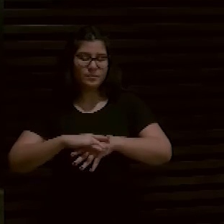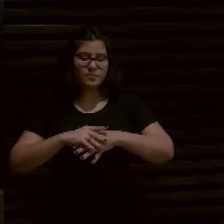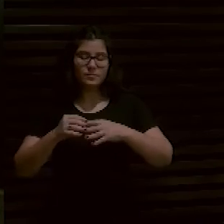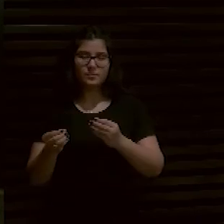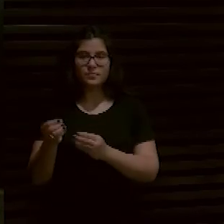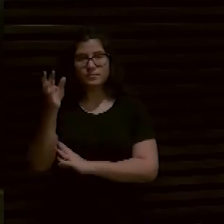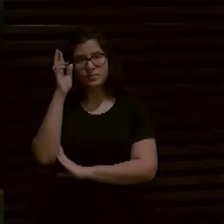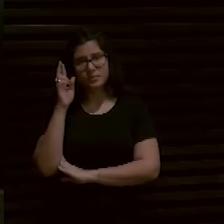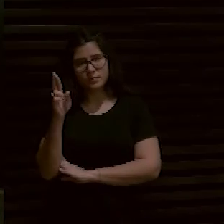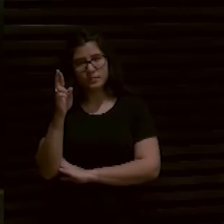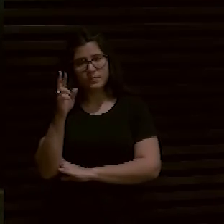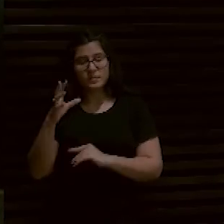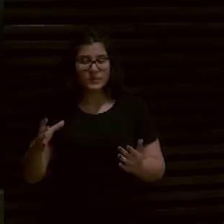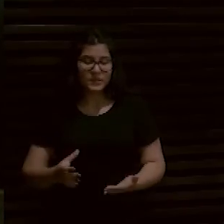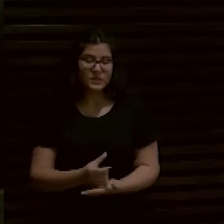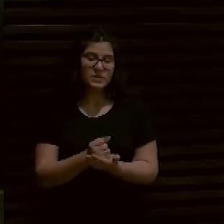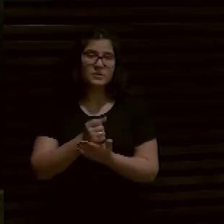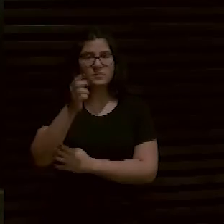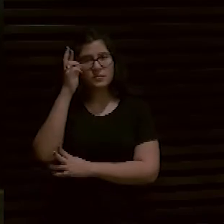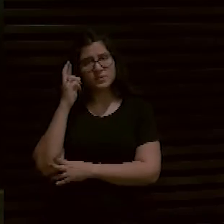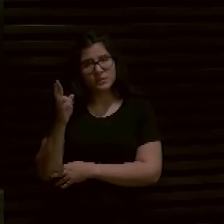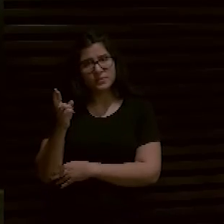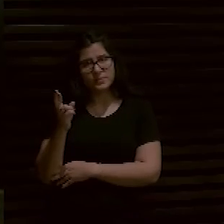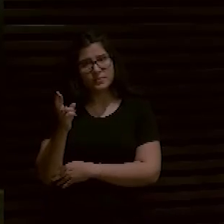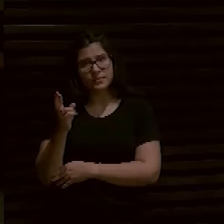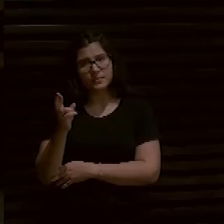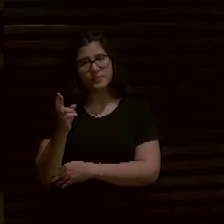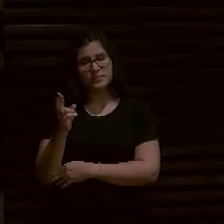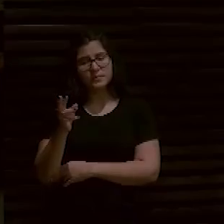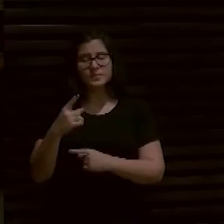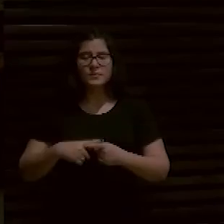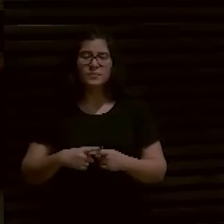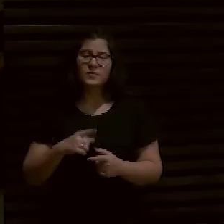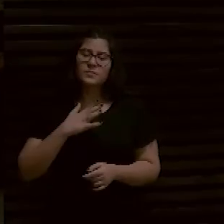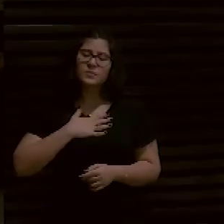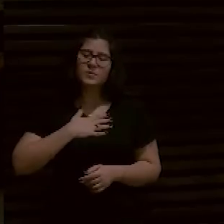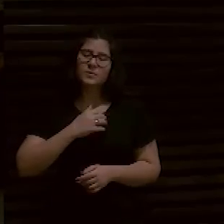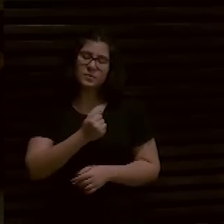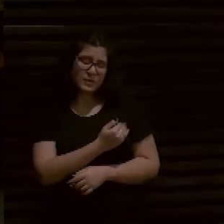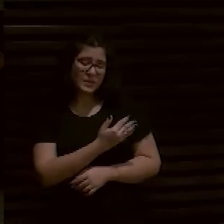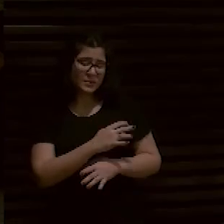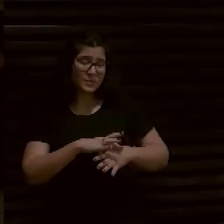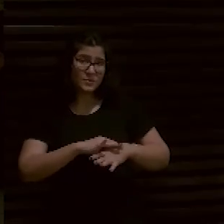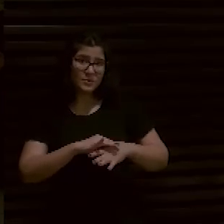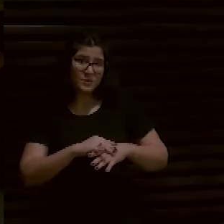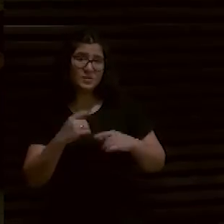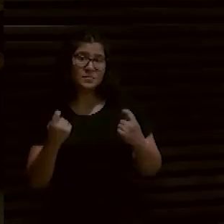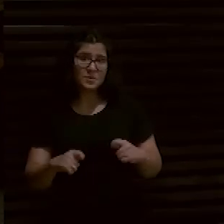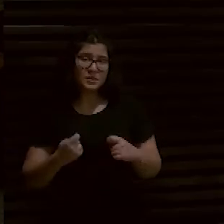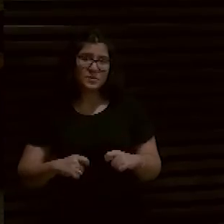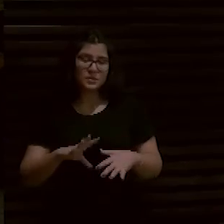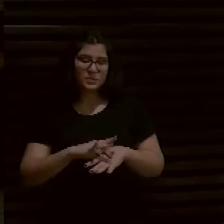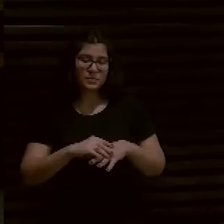Senhor. Salva-me, Senhor. Porque meu coração é doente, eu preciso de cura.